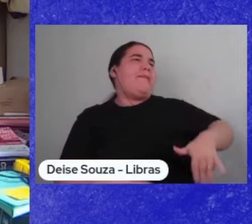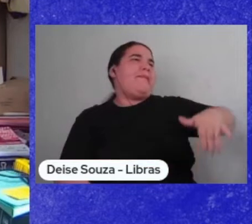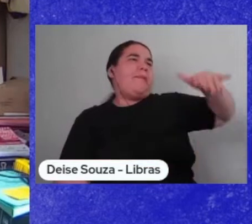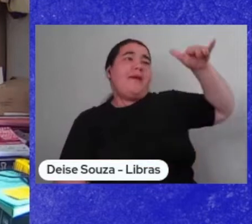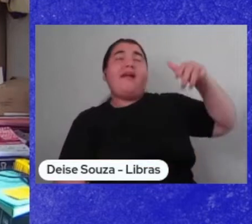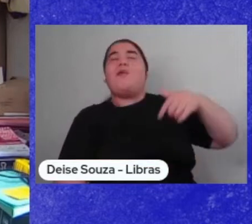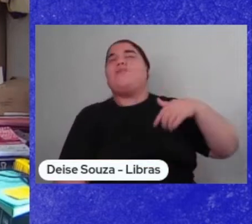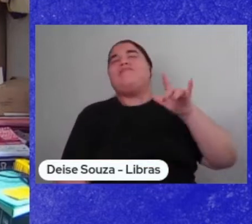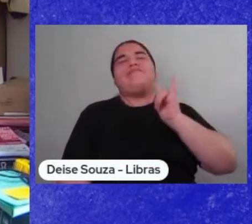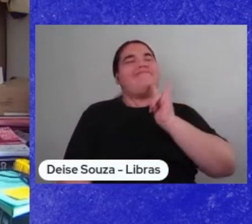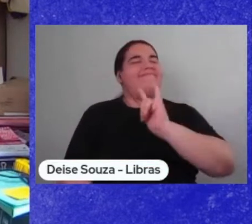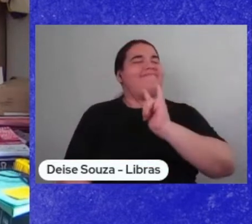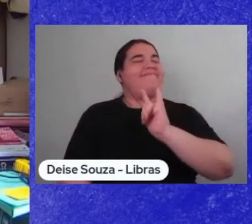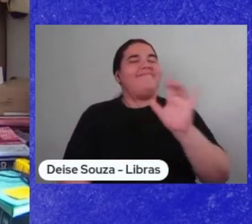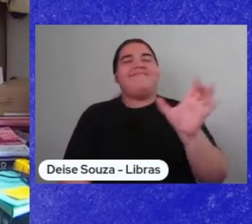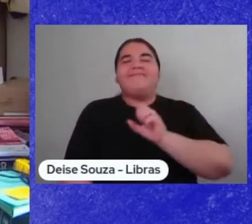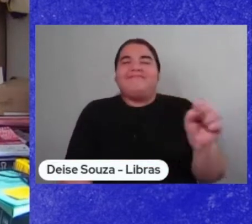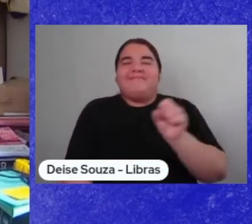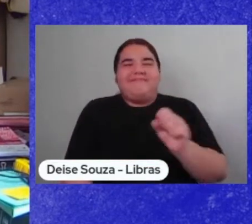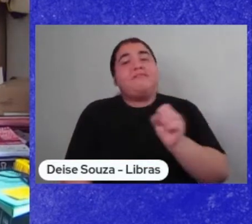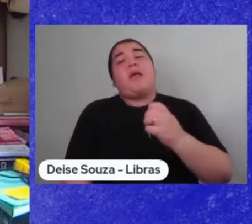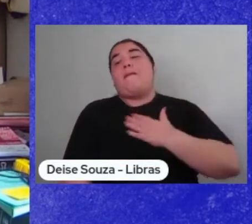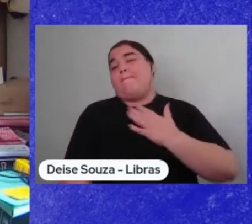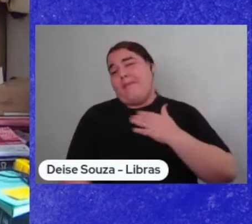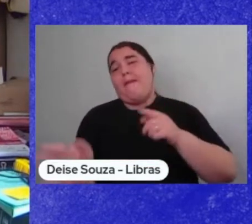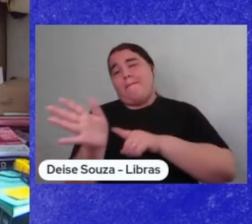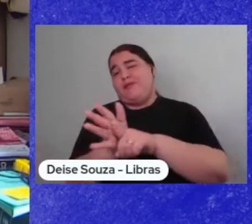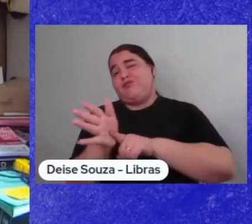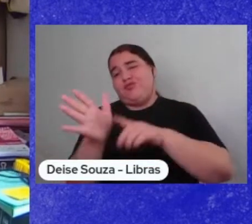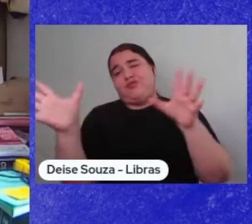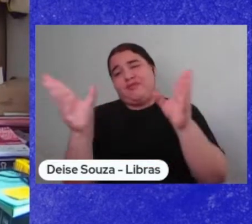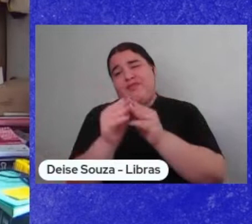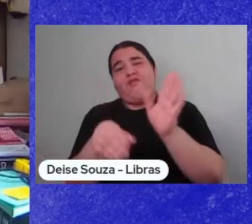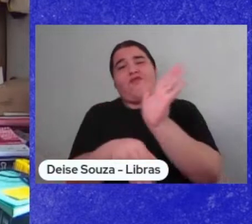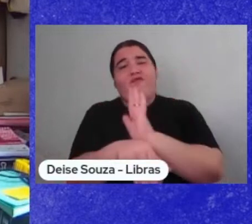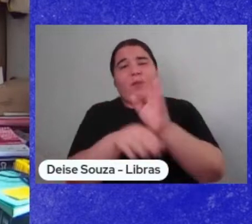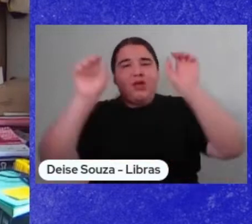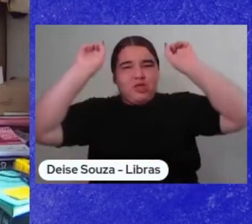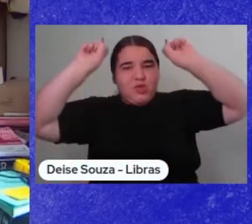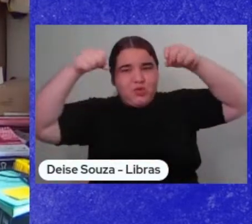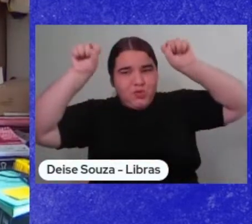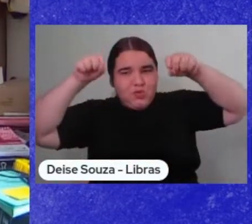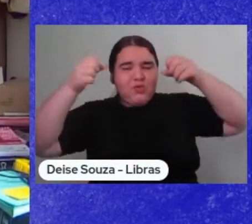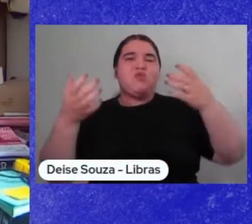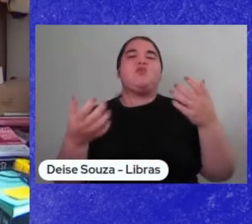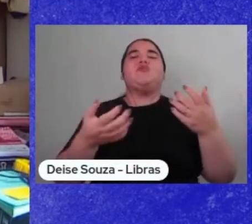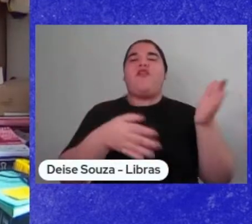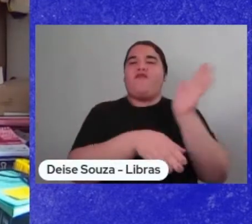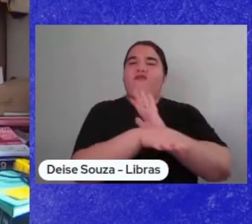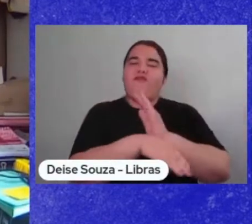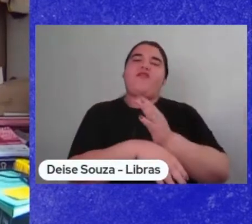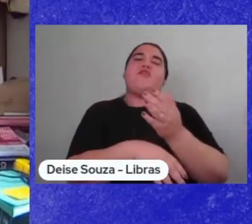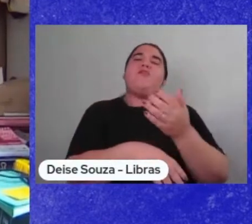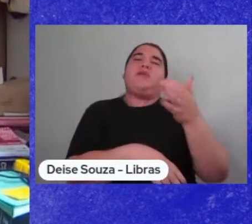que eu amo e que é a minha pesquisa. São os filmes da Xuxa, são os filmes que a gente assistia na Sessão da Tarde, que eu acho